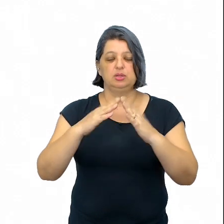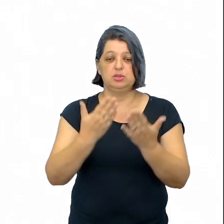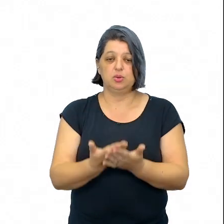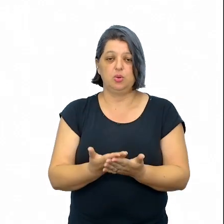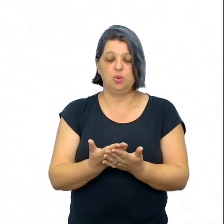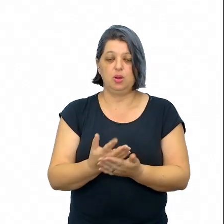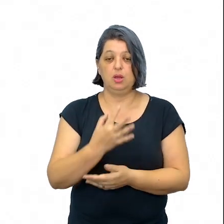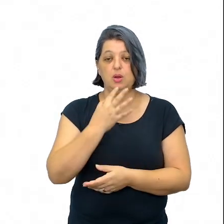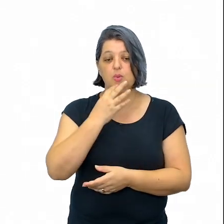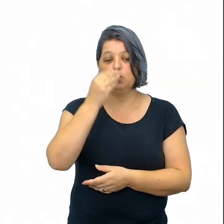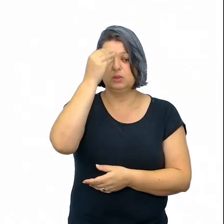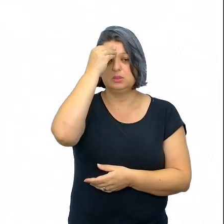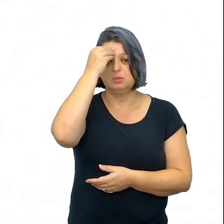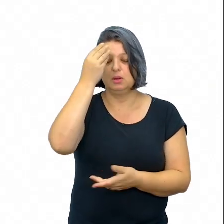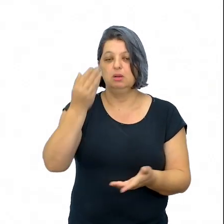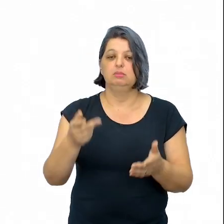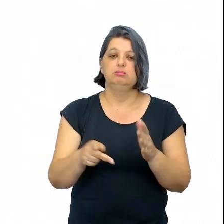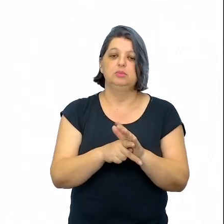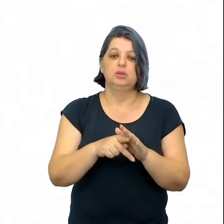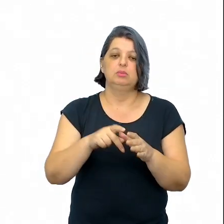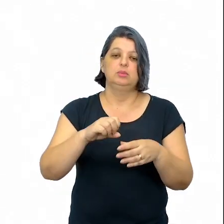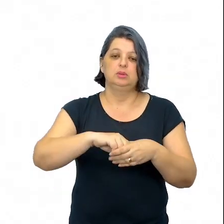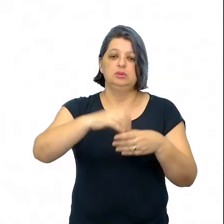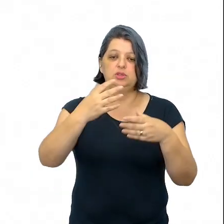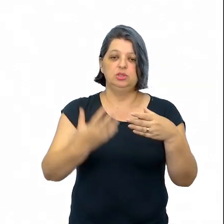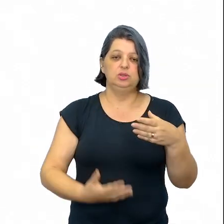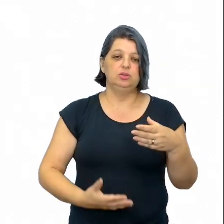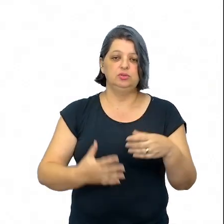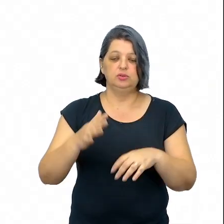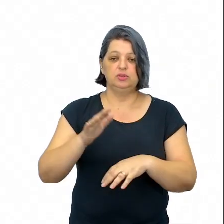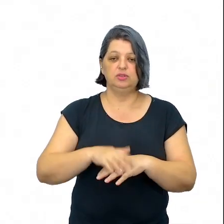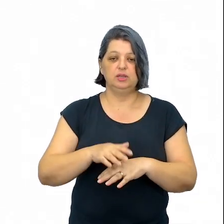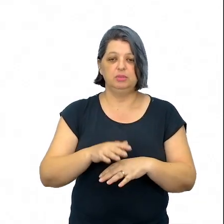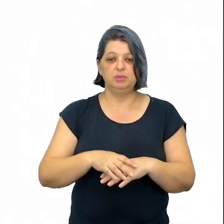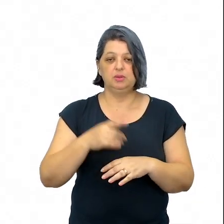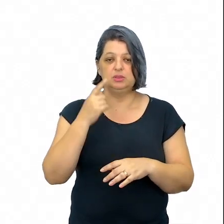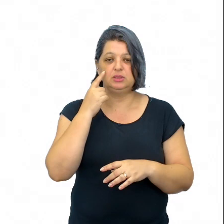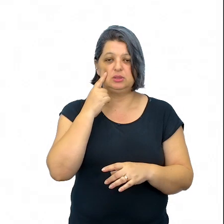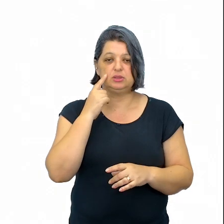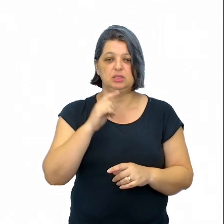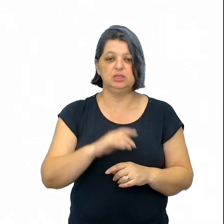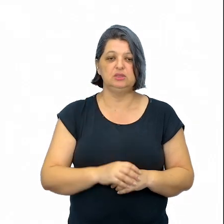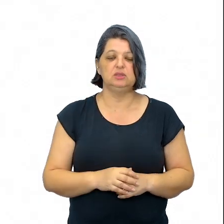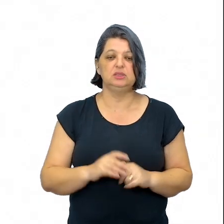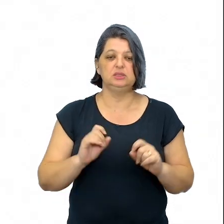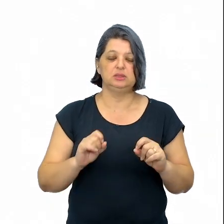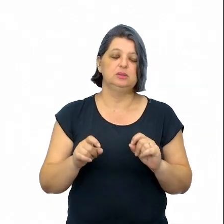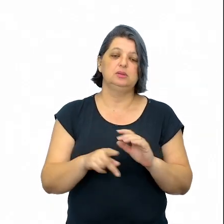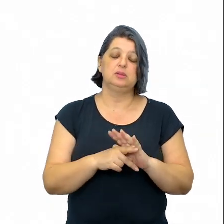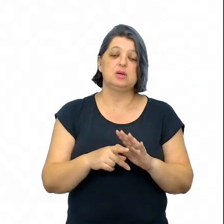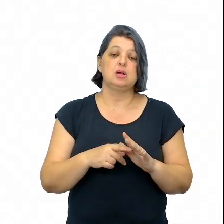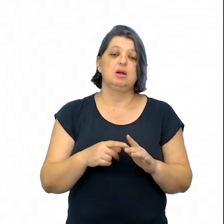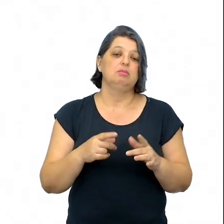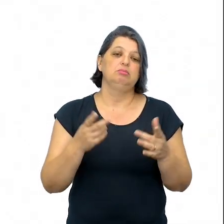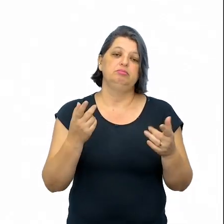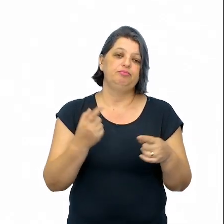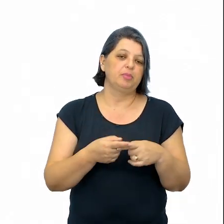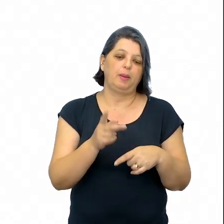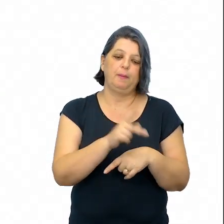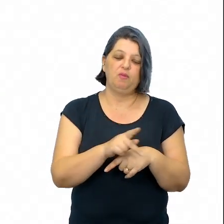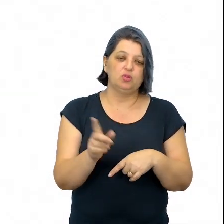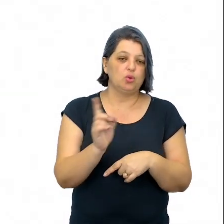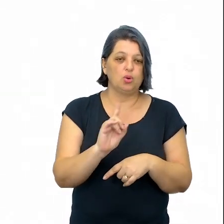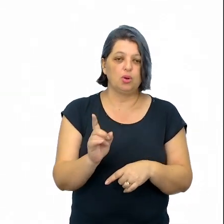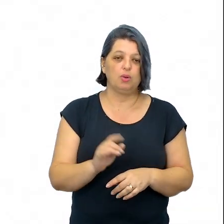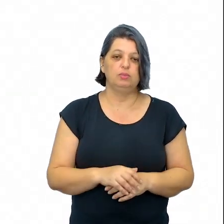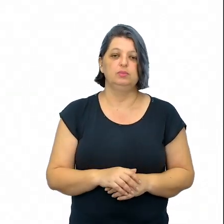do conhecimento do conteúdo matemático que deve ser ensinado, independente de ser professor ou não. Então,